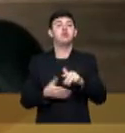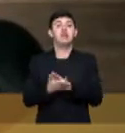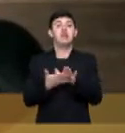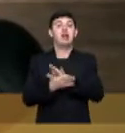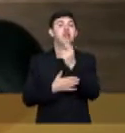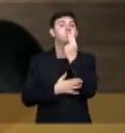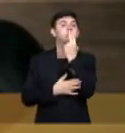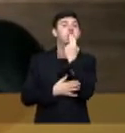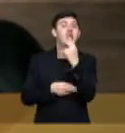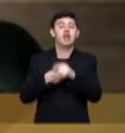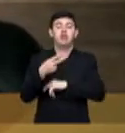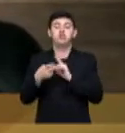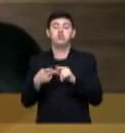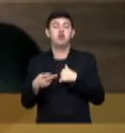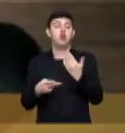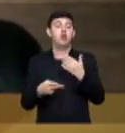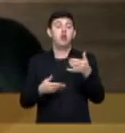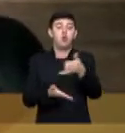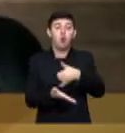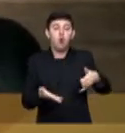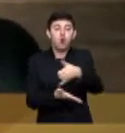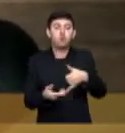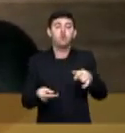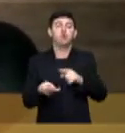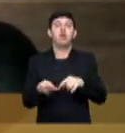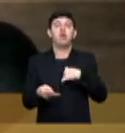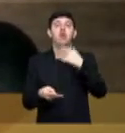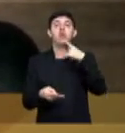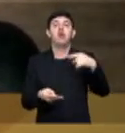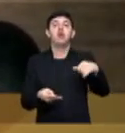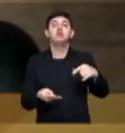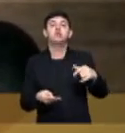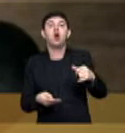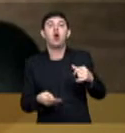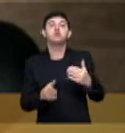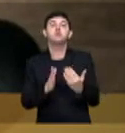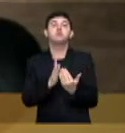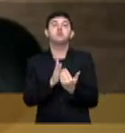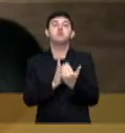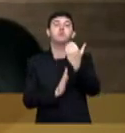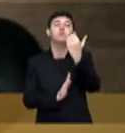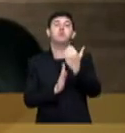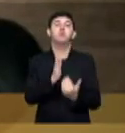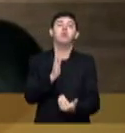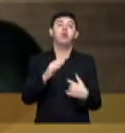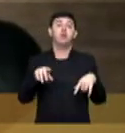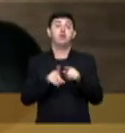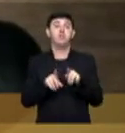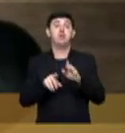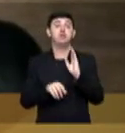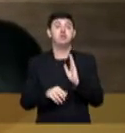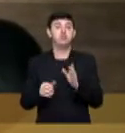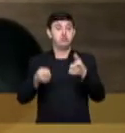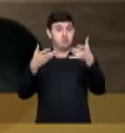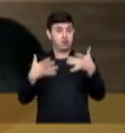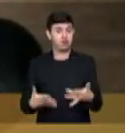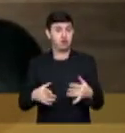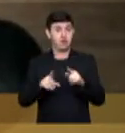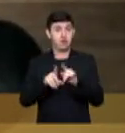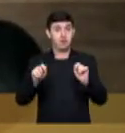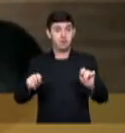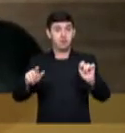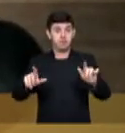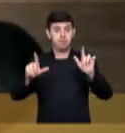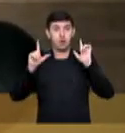gorduras saturadas ou sódio. De acordo com a pretensão inicial, apenas propagandas de